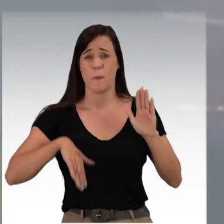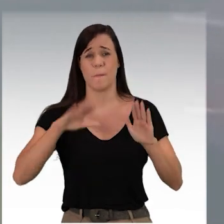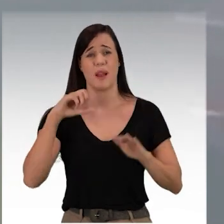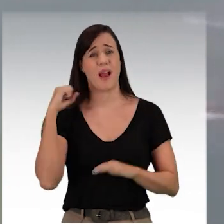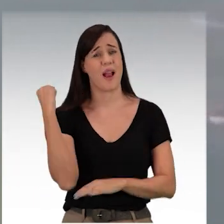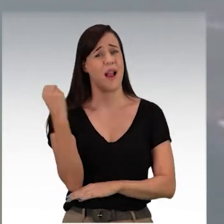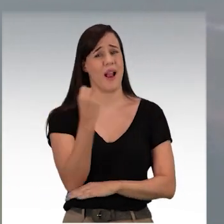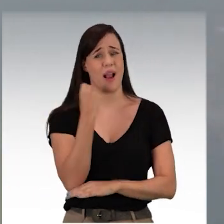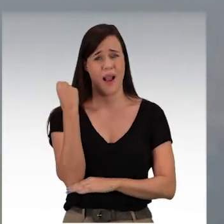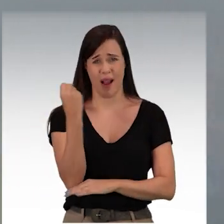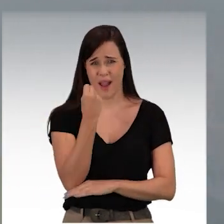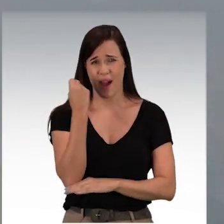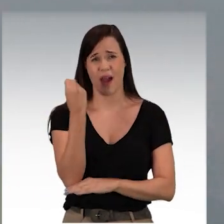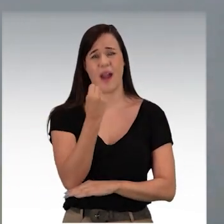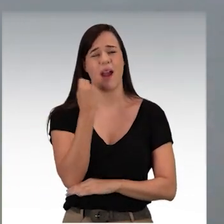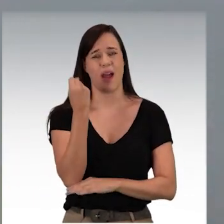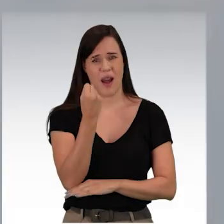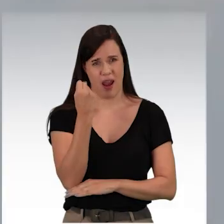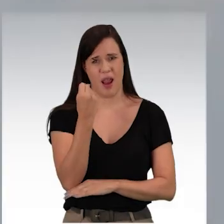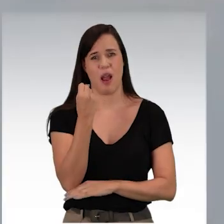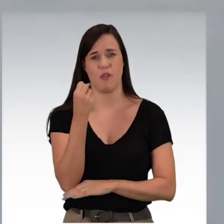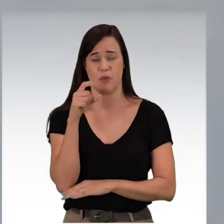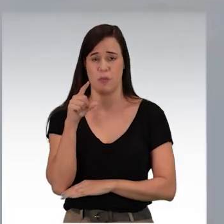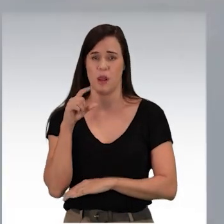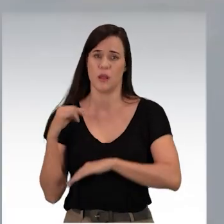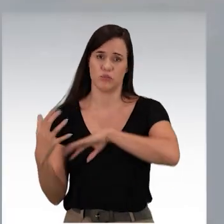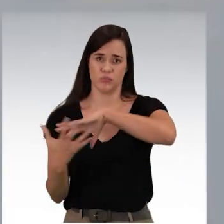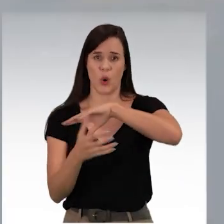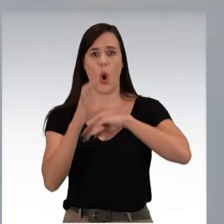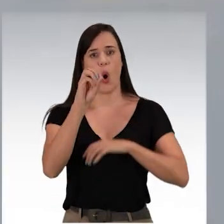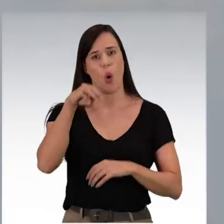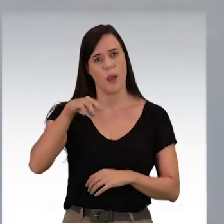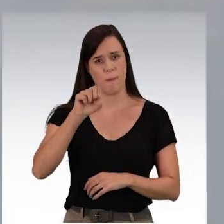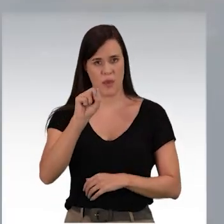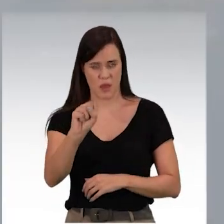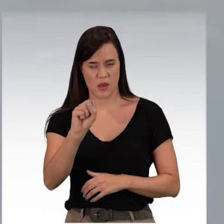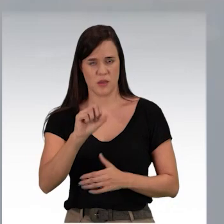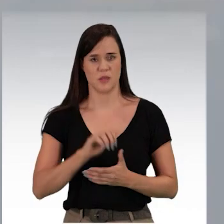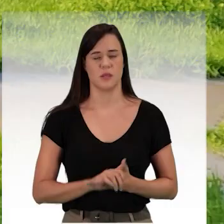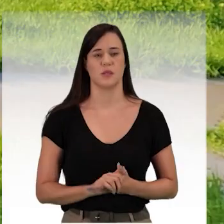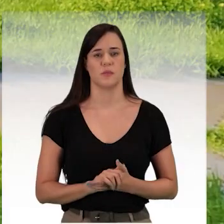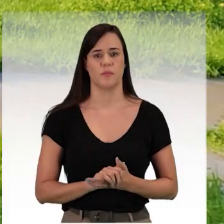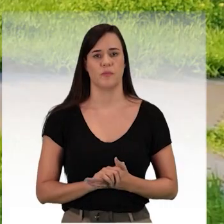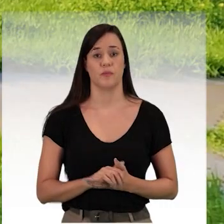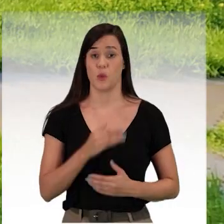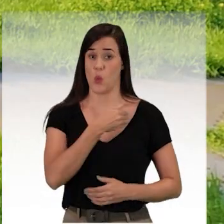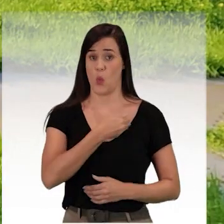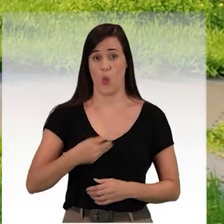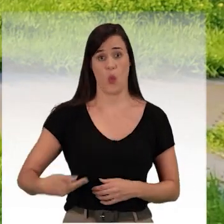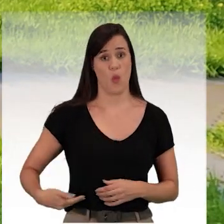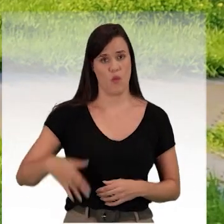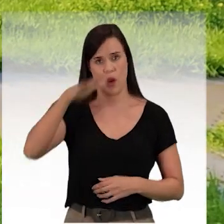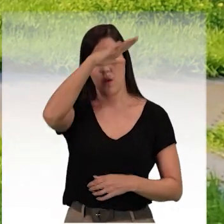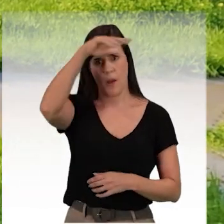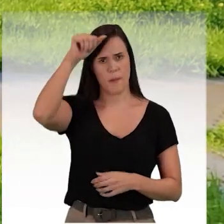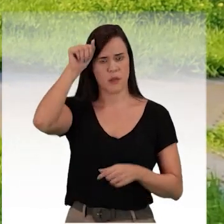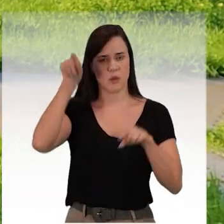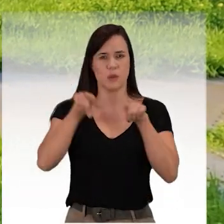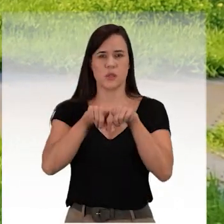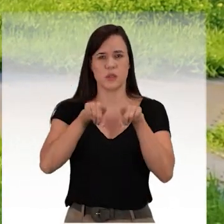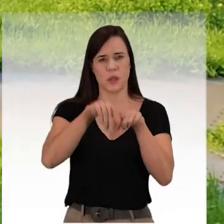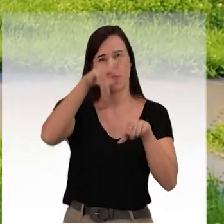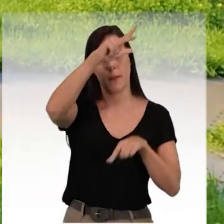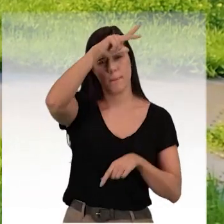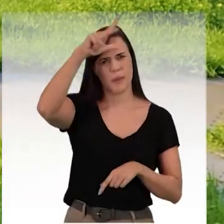mais grave entre as seis estabelecidas pela Organização Mundial da Saúde. O governo do Amazonas e a Prefeitura de